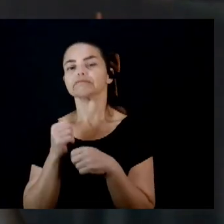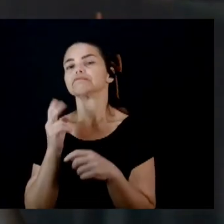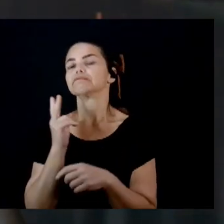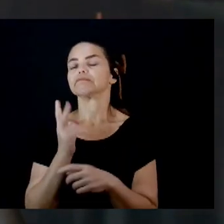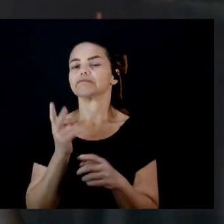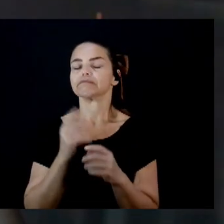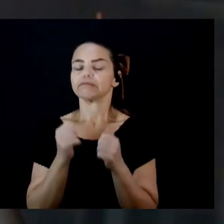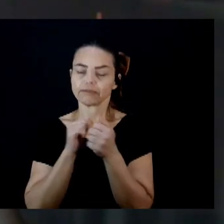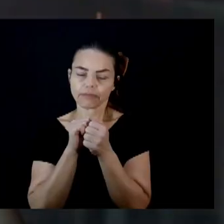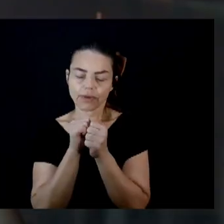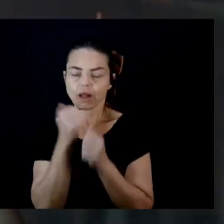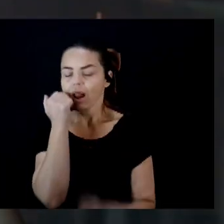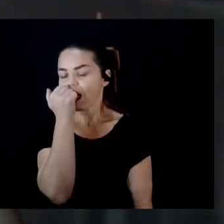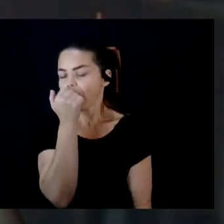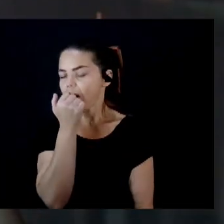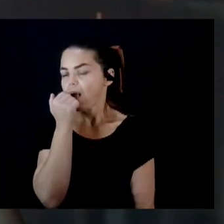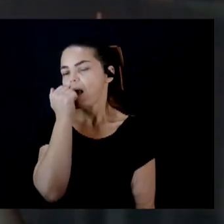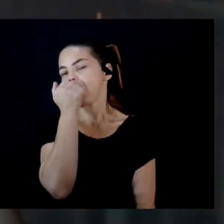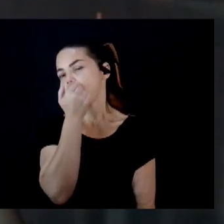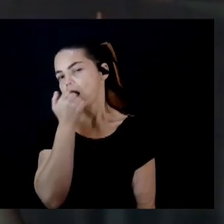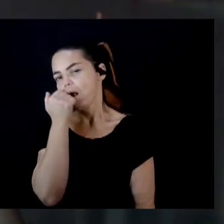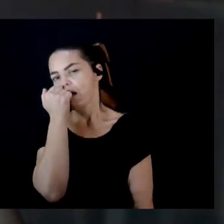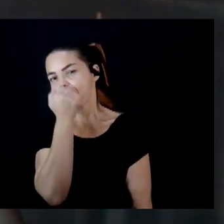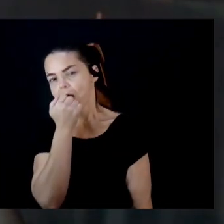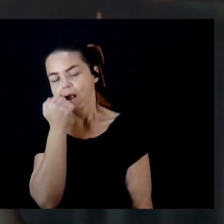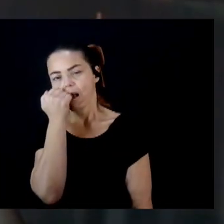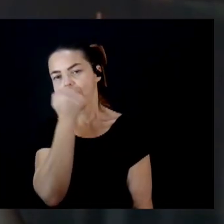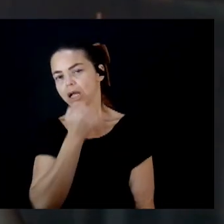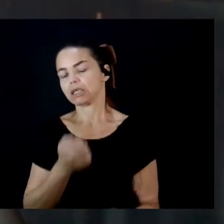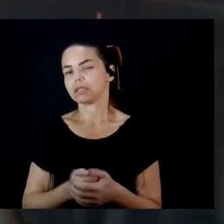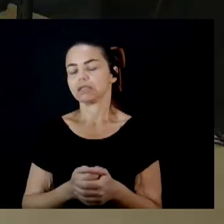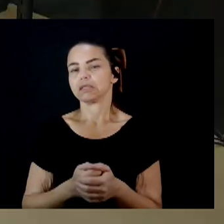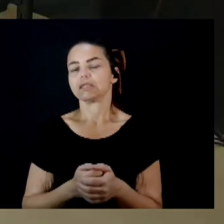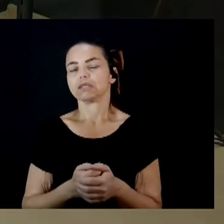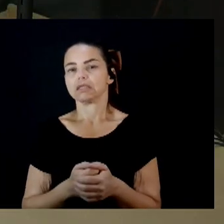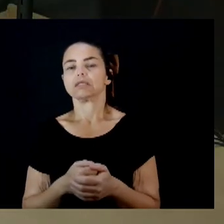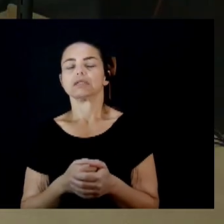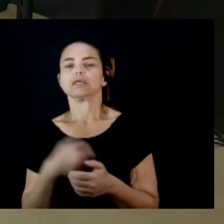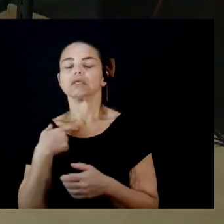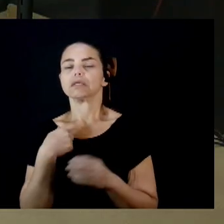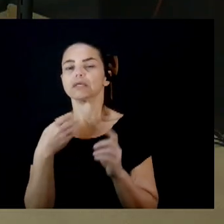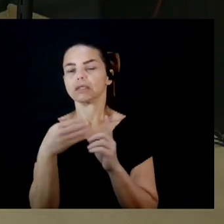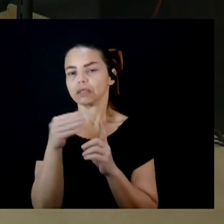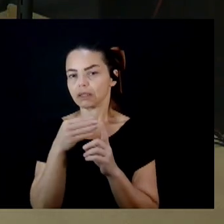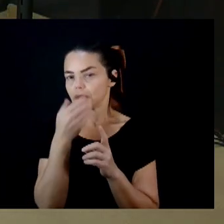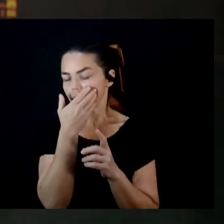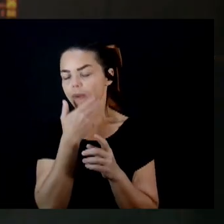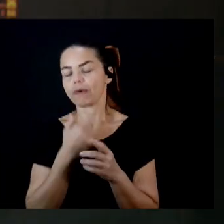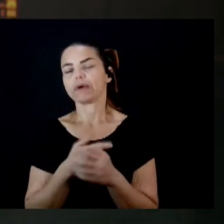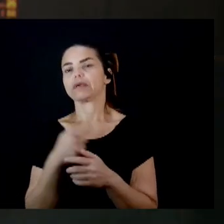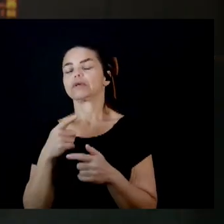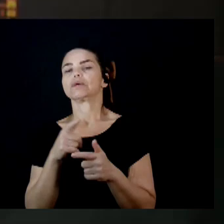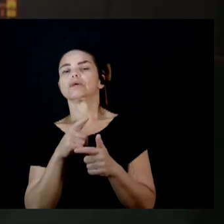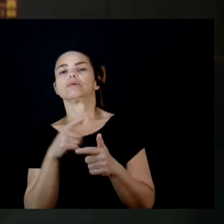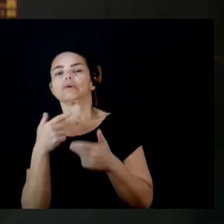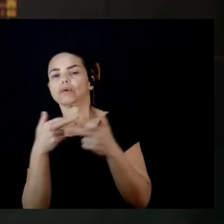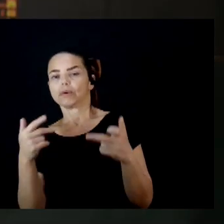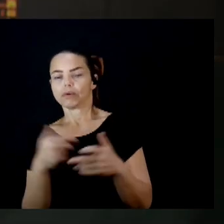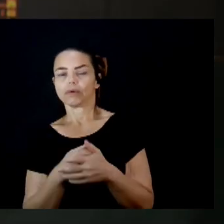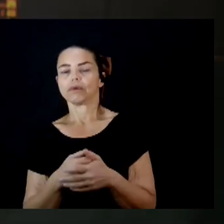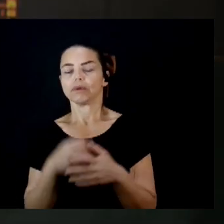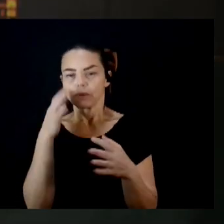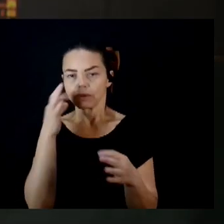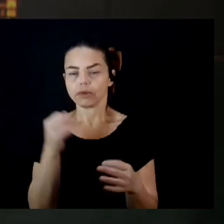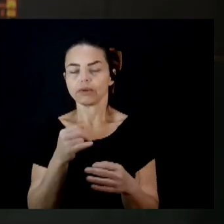para acontecer. Porque tudo isso depende de vulnerabilidade. Tá. Agora tem uma outra questão que, inclusive, eu tenho visto alguns memes